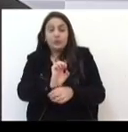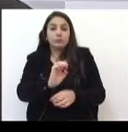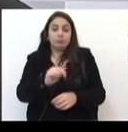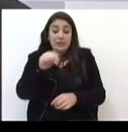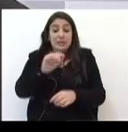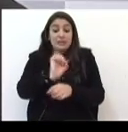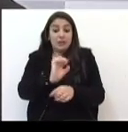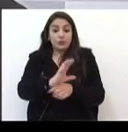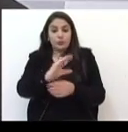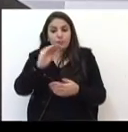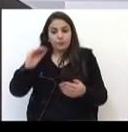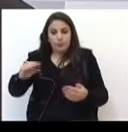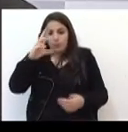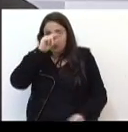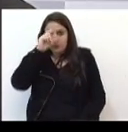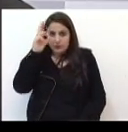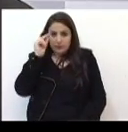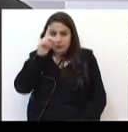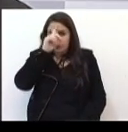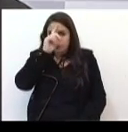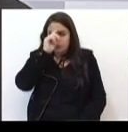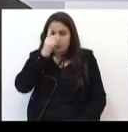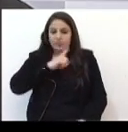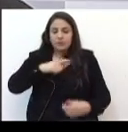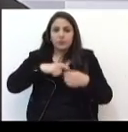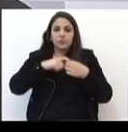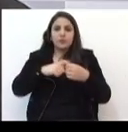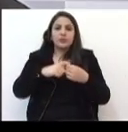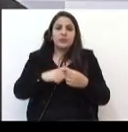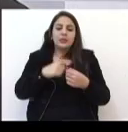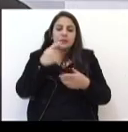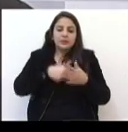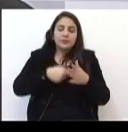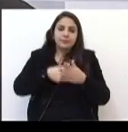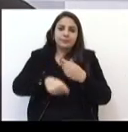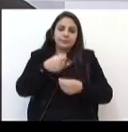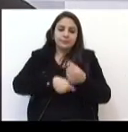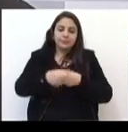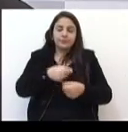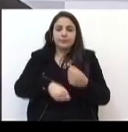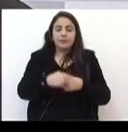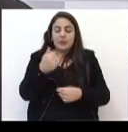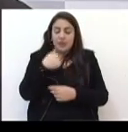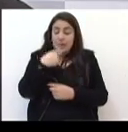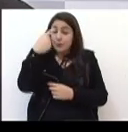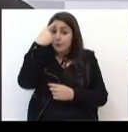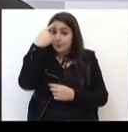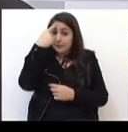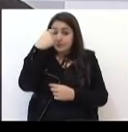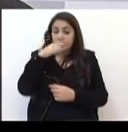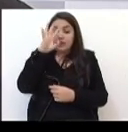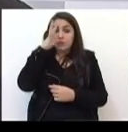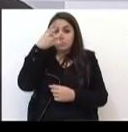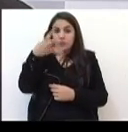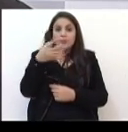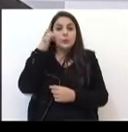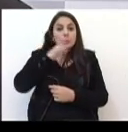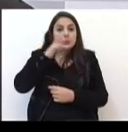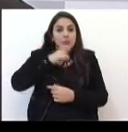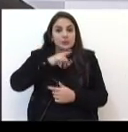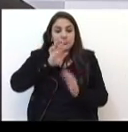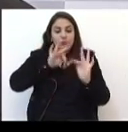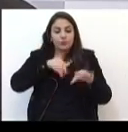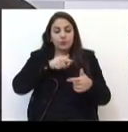o município, nos hospitais que tem convênio, e aí se tenta administrar. Eu penso que a solução para